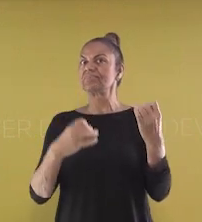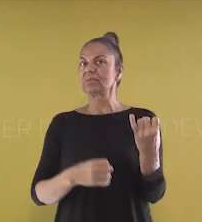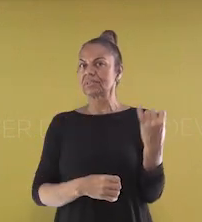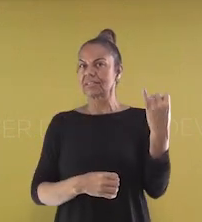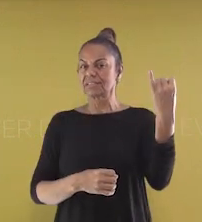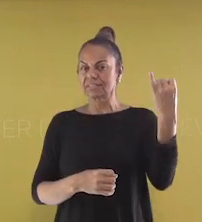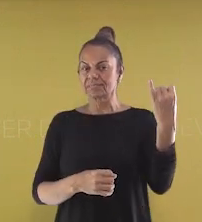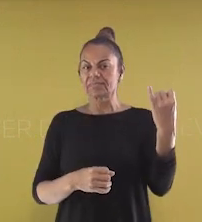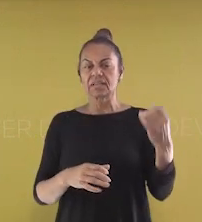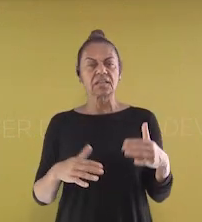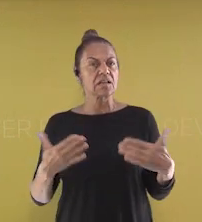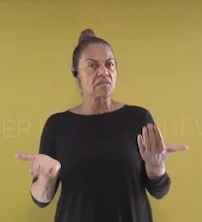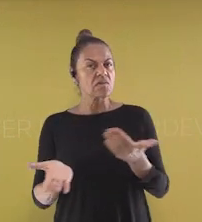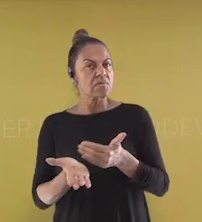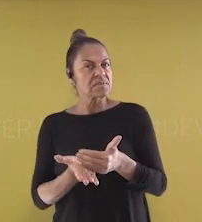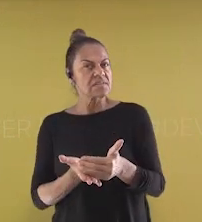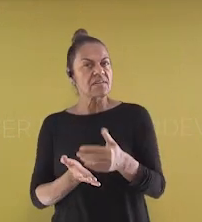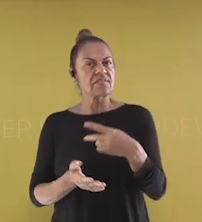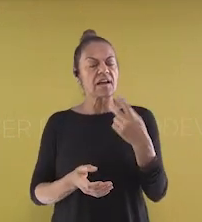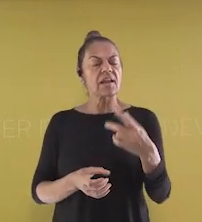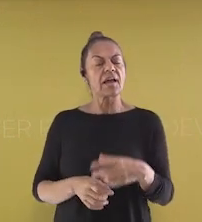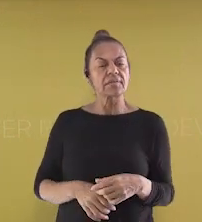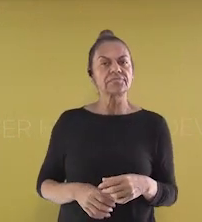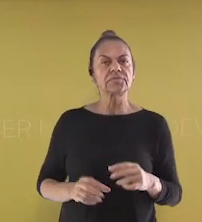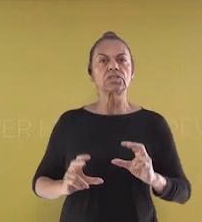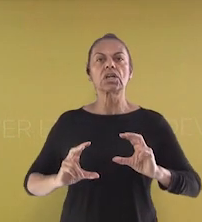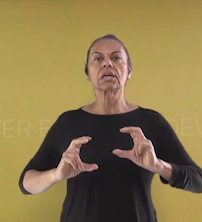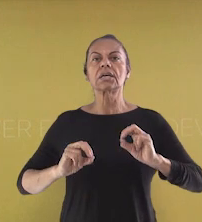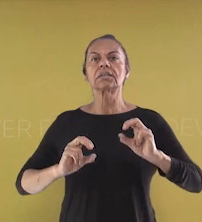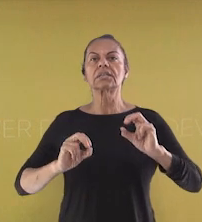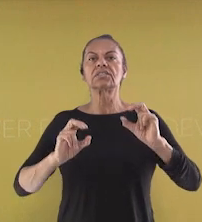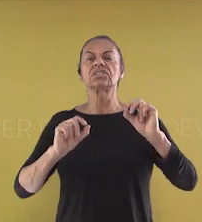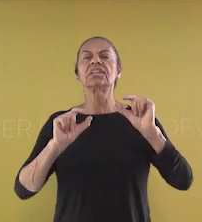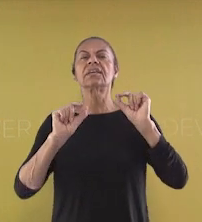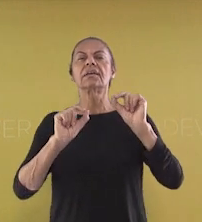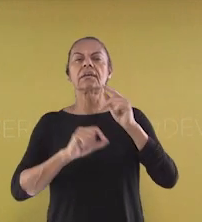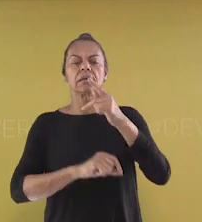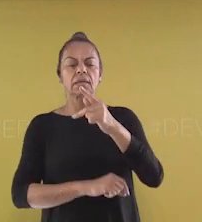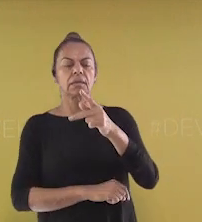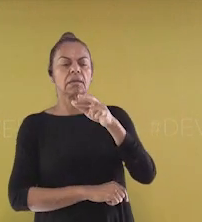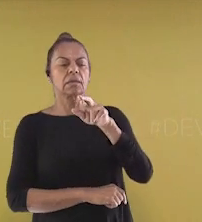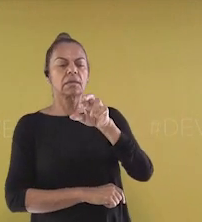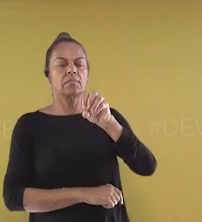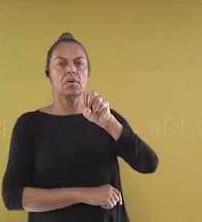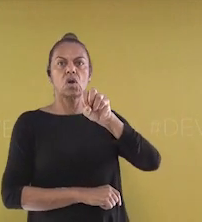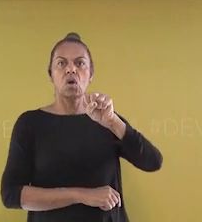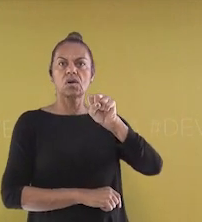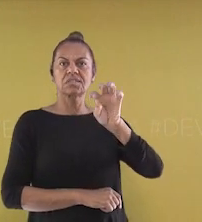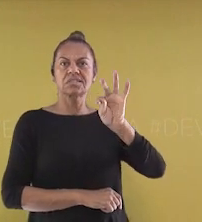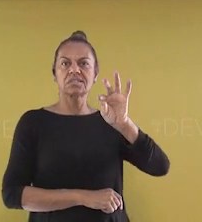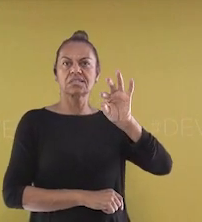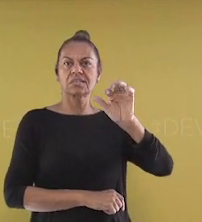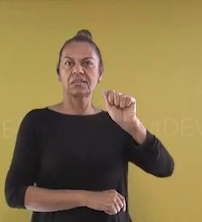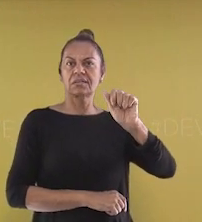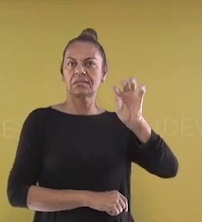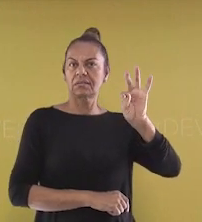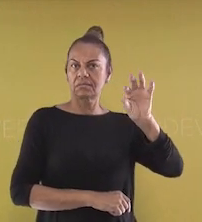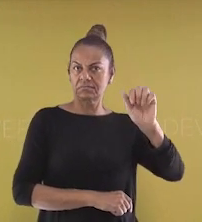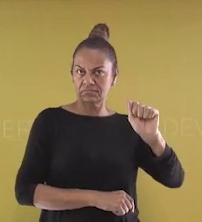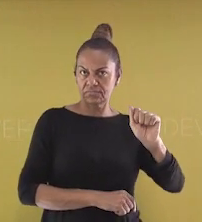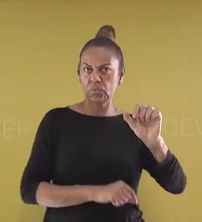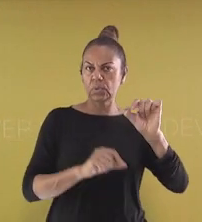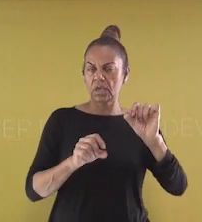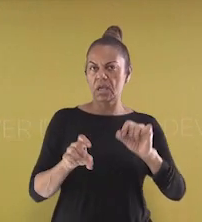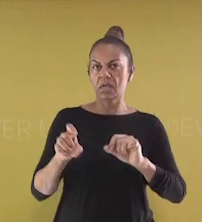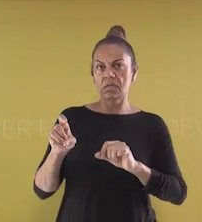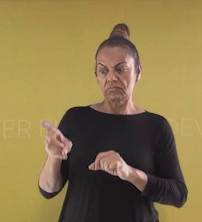para toda a família. Vamos começar a falar então um pouquinho sobre o câncer de próstata.